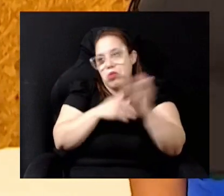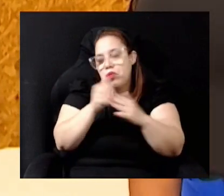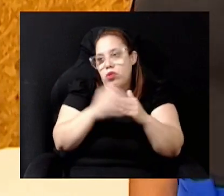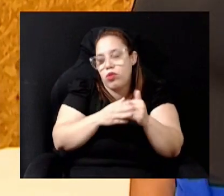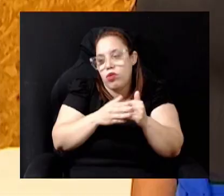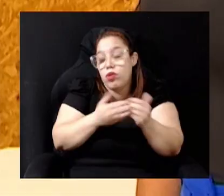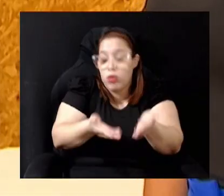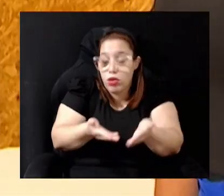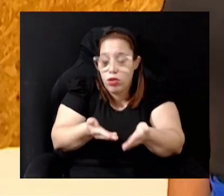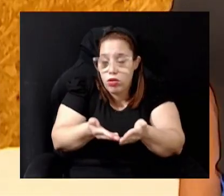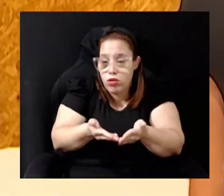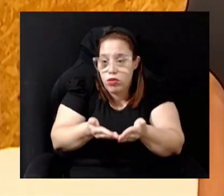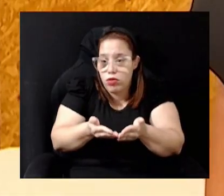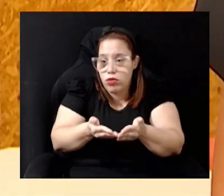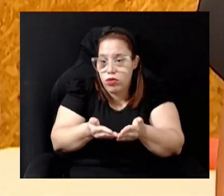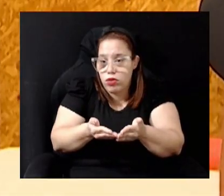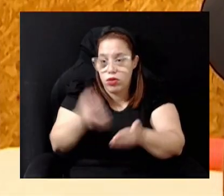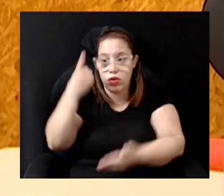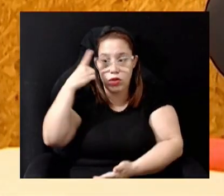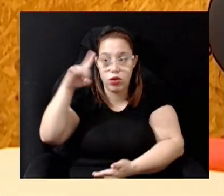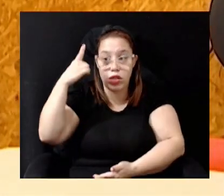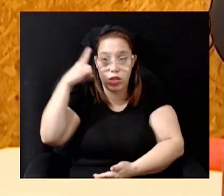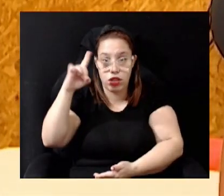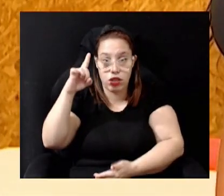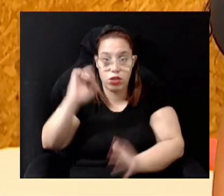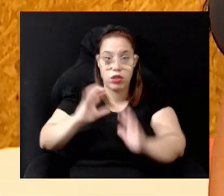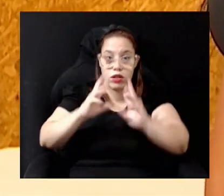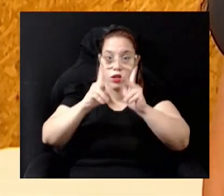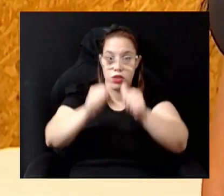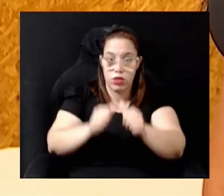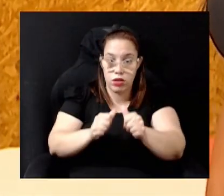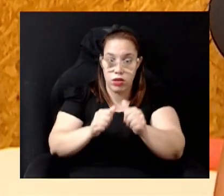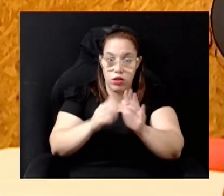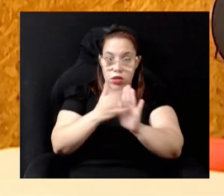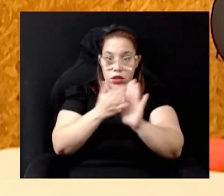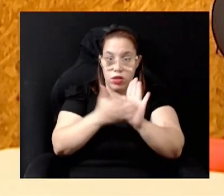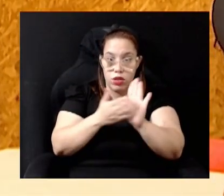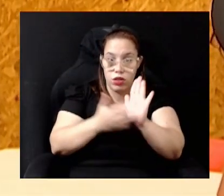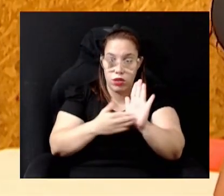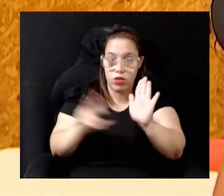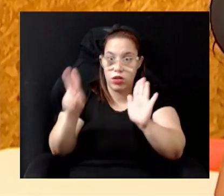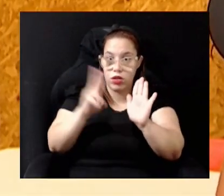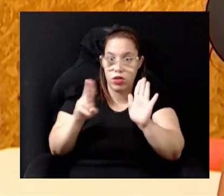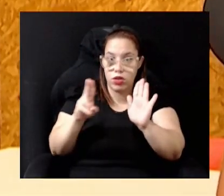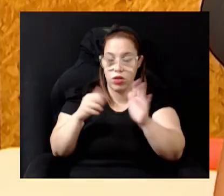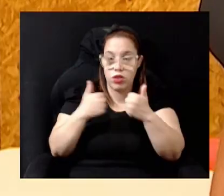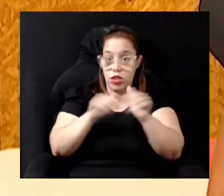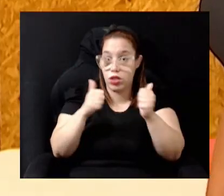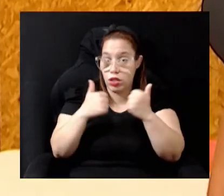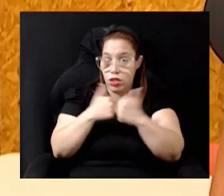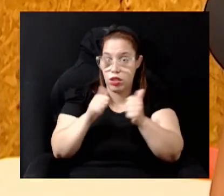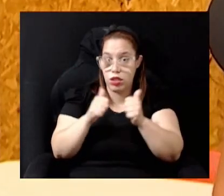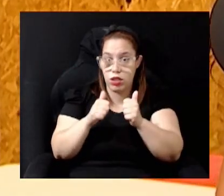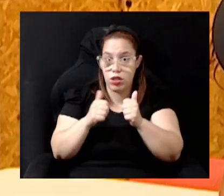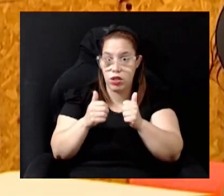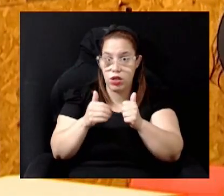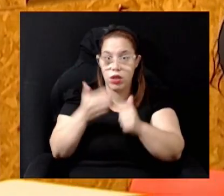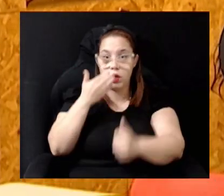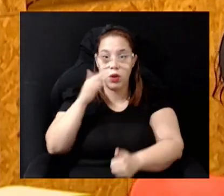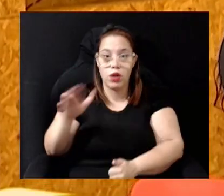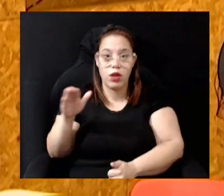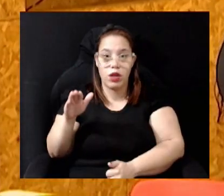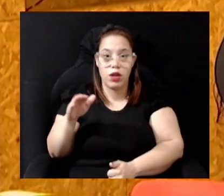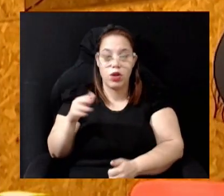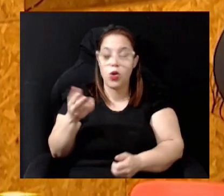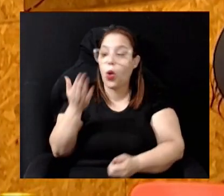acaba consumindo no dia a dia. Então, todos esses aplicativos que a gente acaba usando de transporte, de pedir comida,